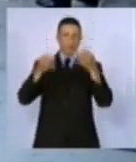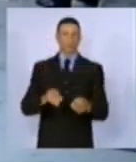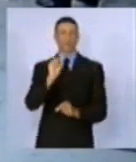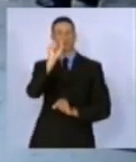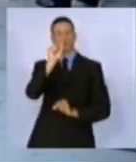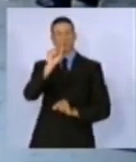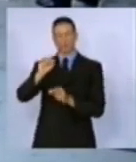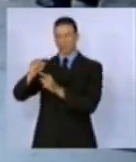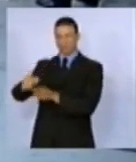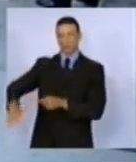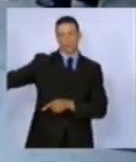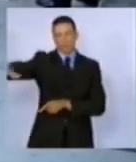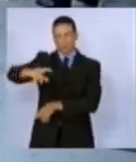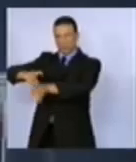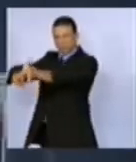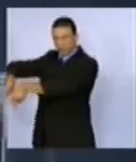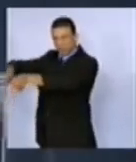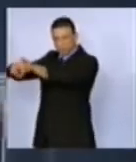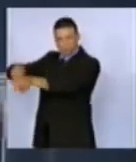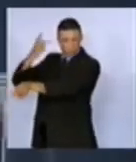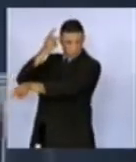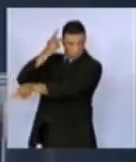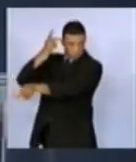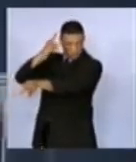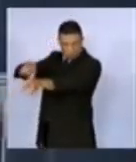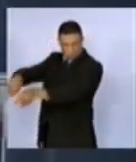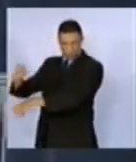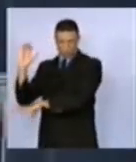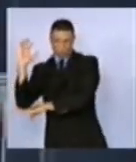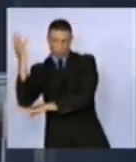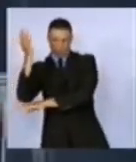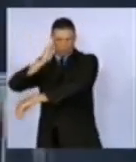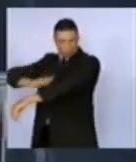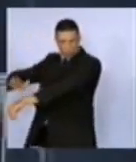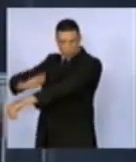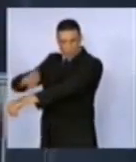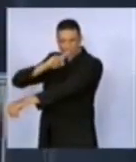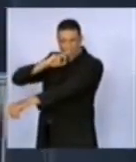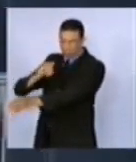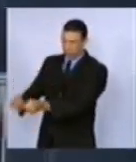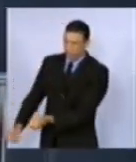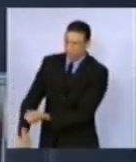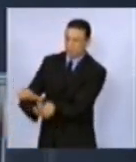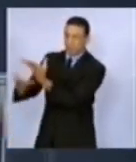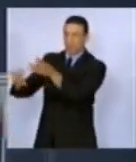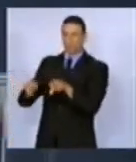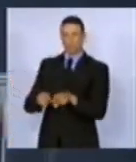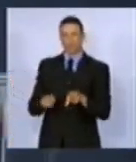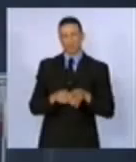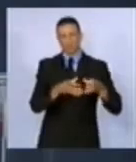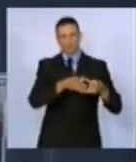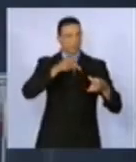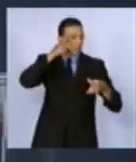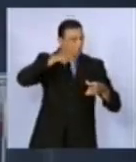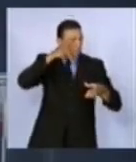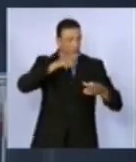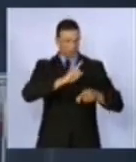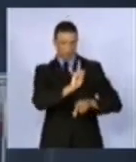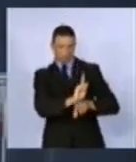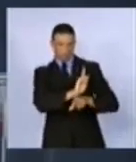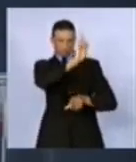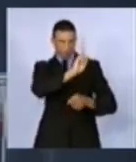expansão da cultura da cana de açúcar no estado subsidiar políticas públicas promover o o planejamento e a gestão